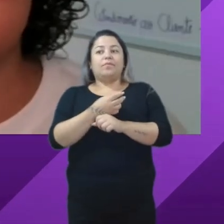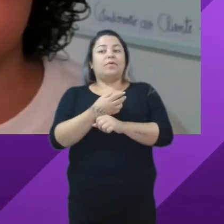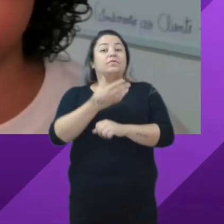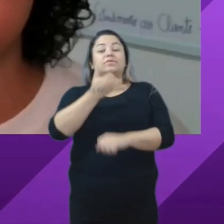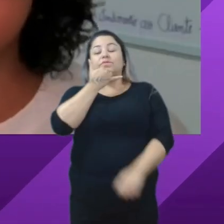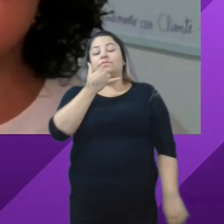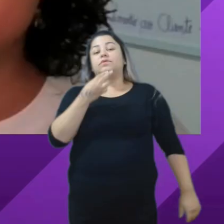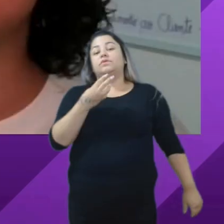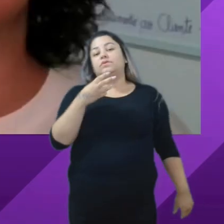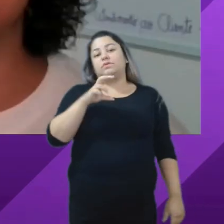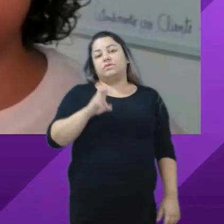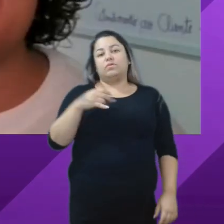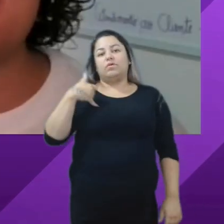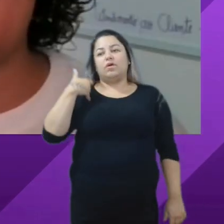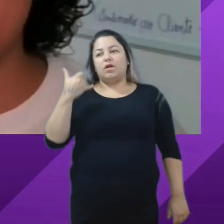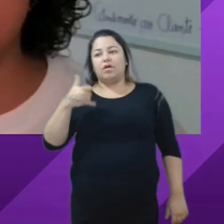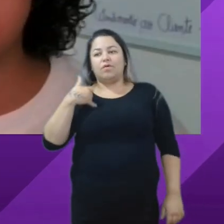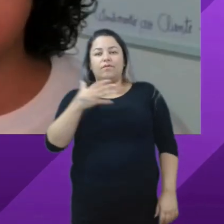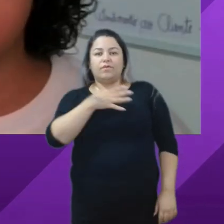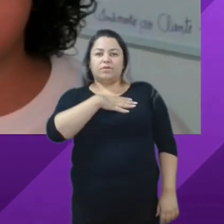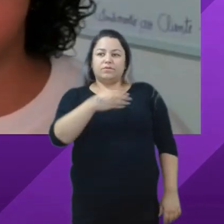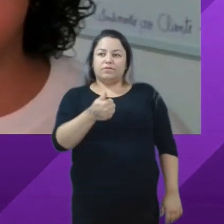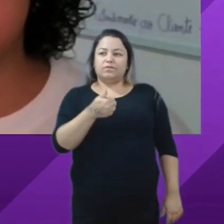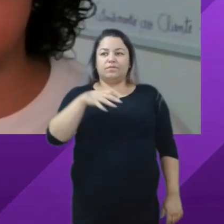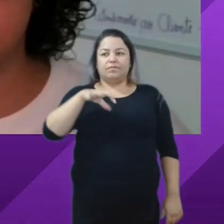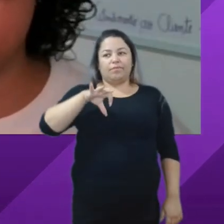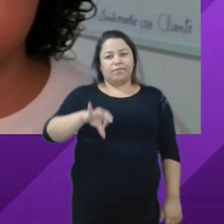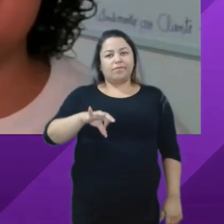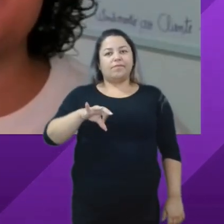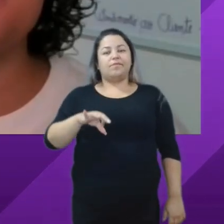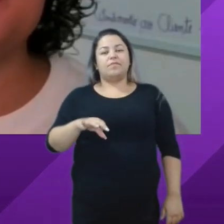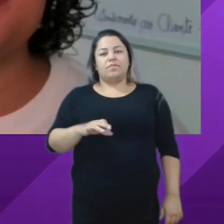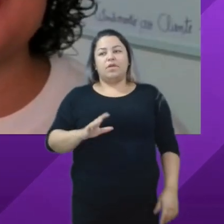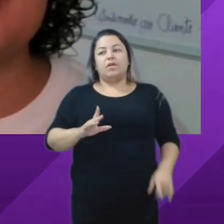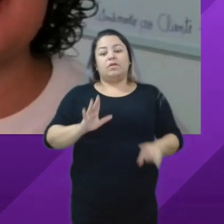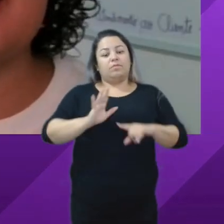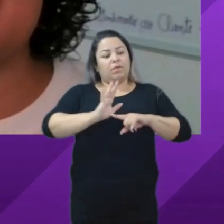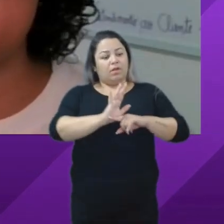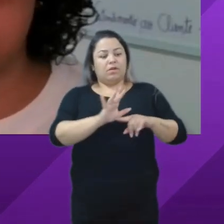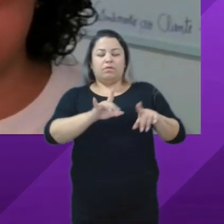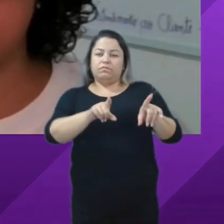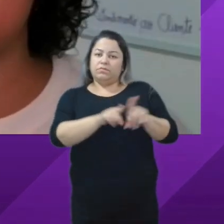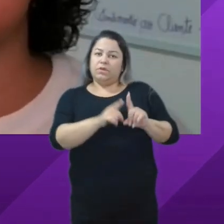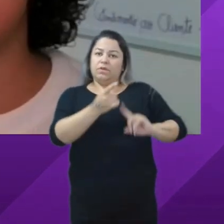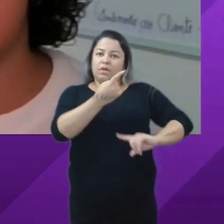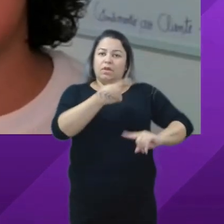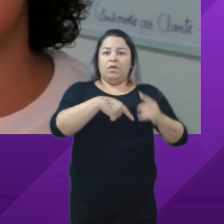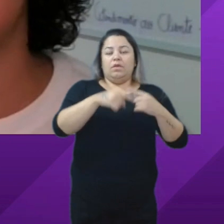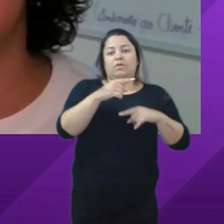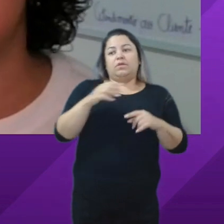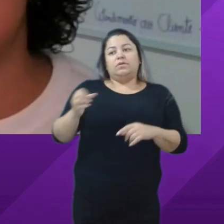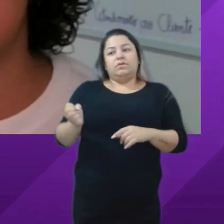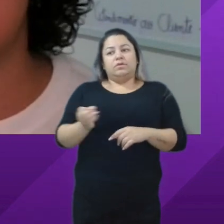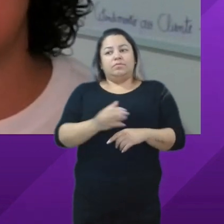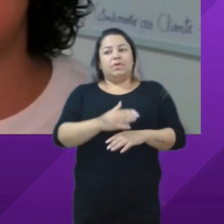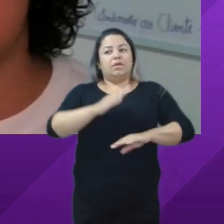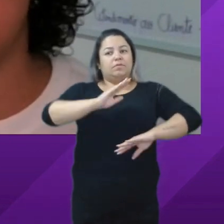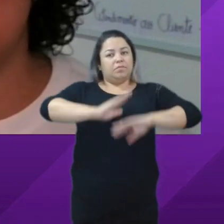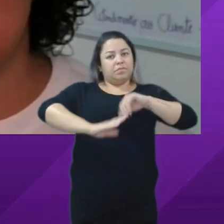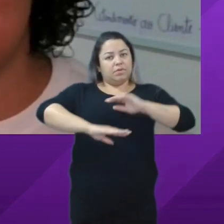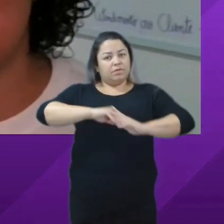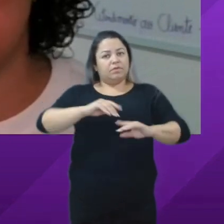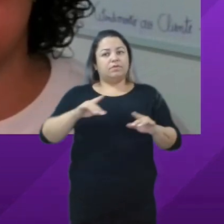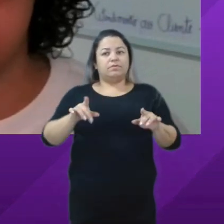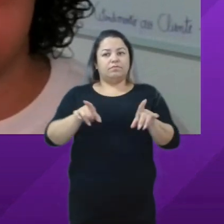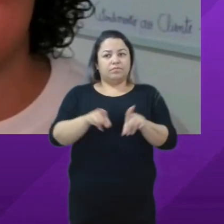aí na adolescência, e isso também me auxilia na construção dessas novas práticas de fazer e